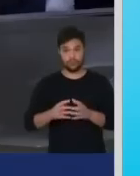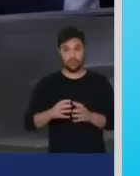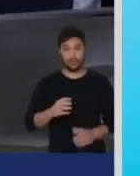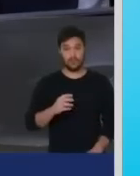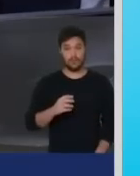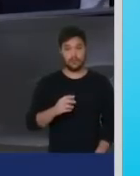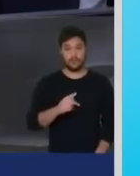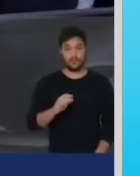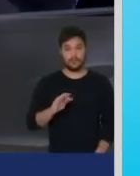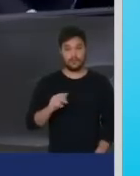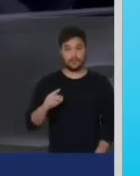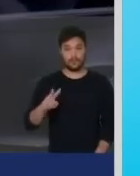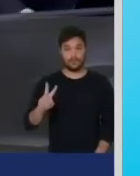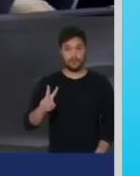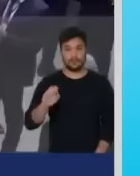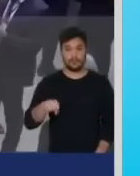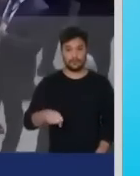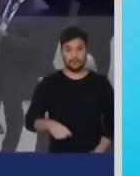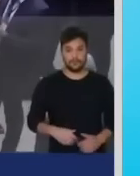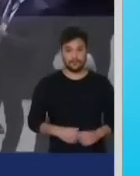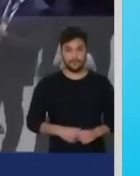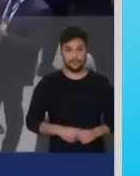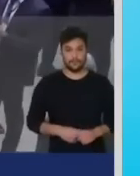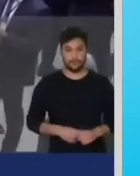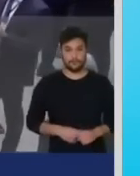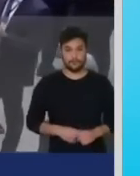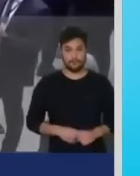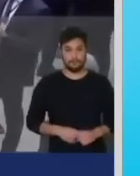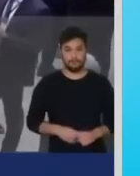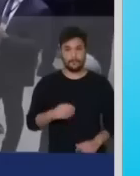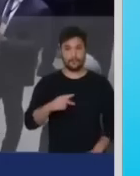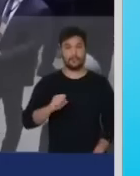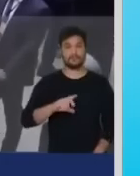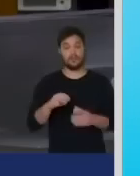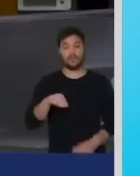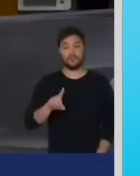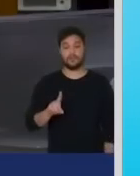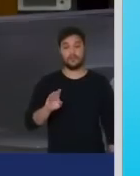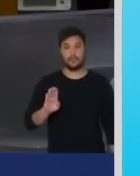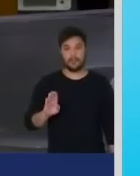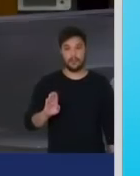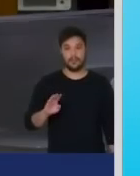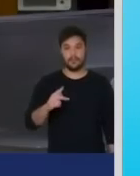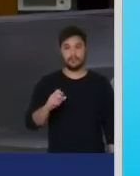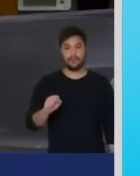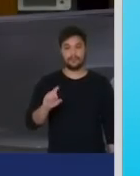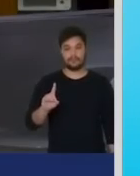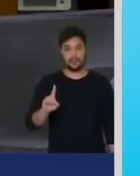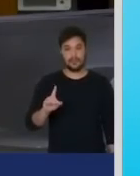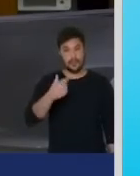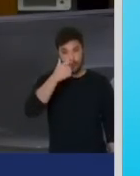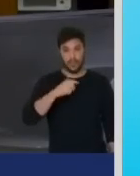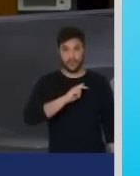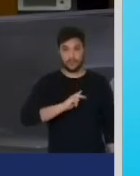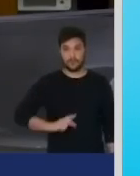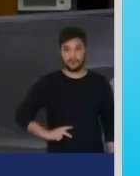histórica pagando um ponto sete de do nosso dinheiro e o mais